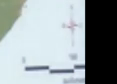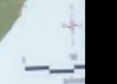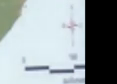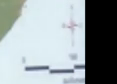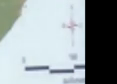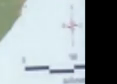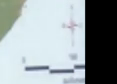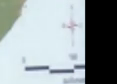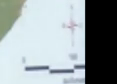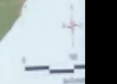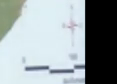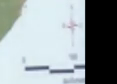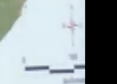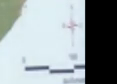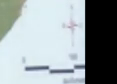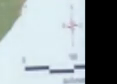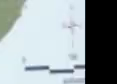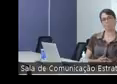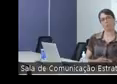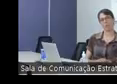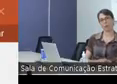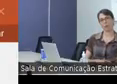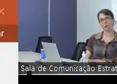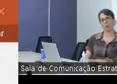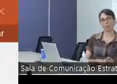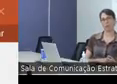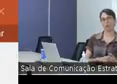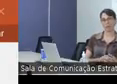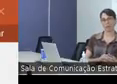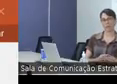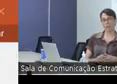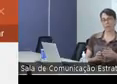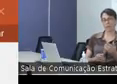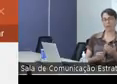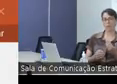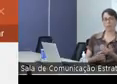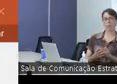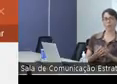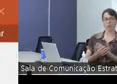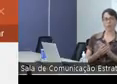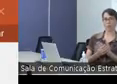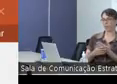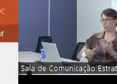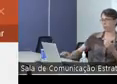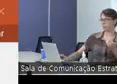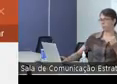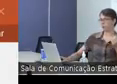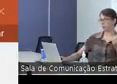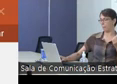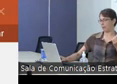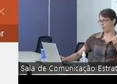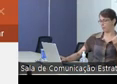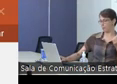é o sistema de monitoramento crime o que que o sistema de monitoramento clínico e faz ele faz um interfaceamento